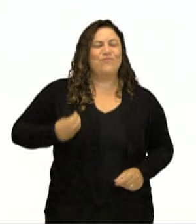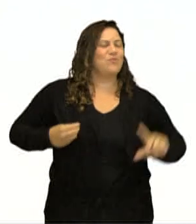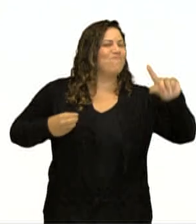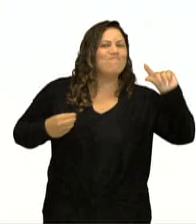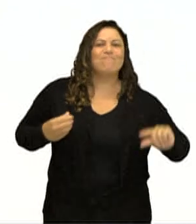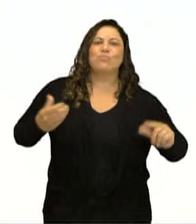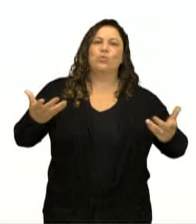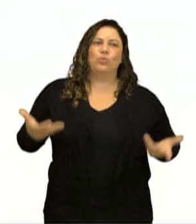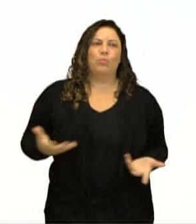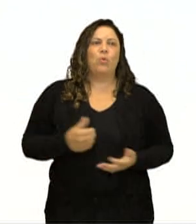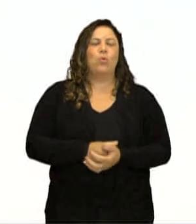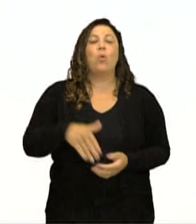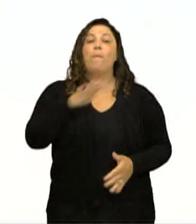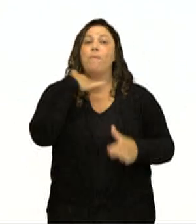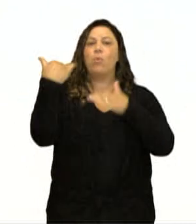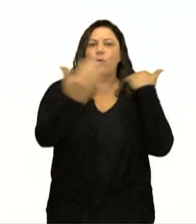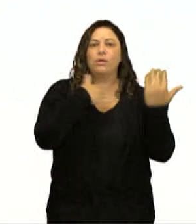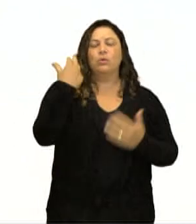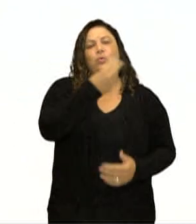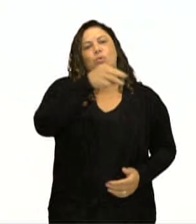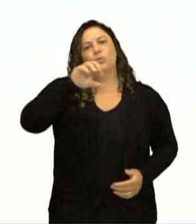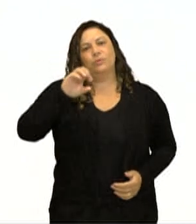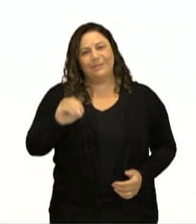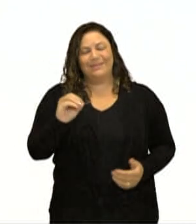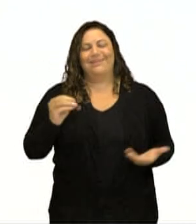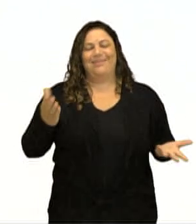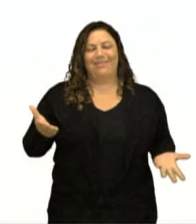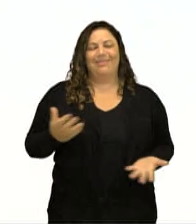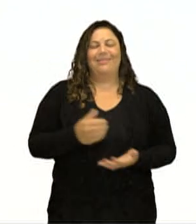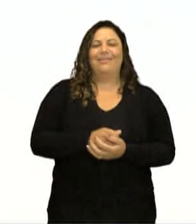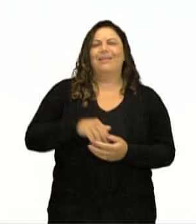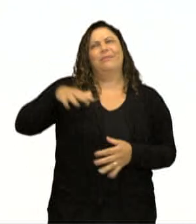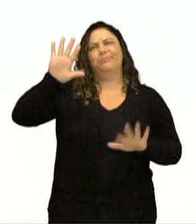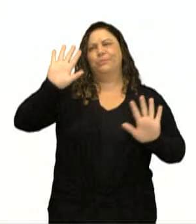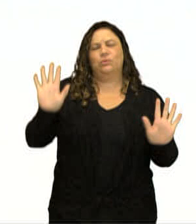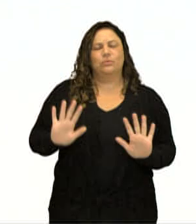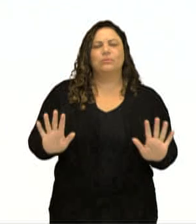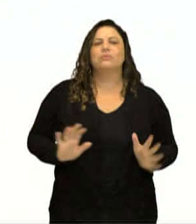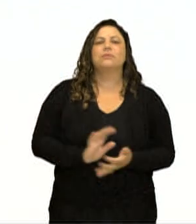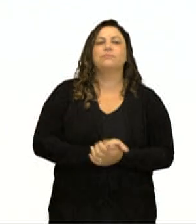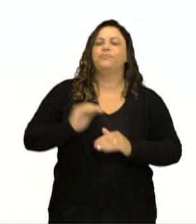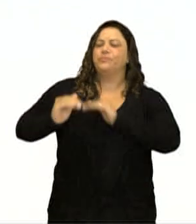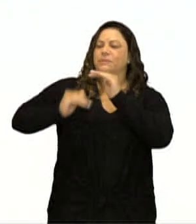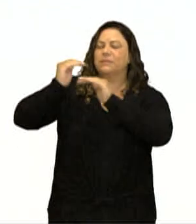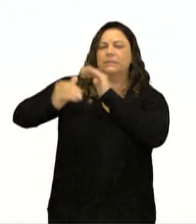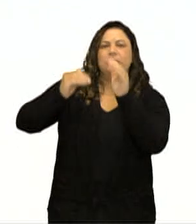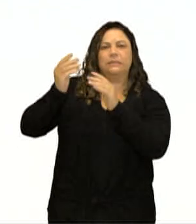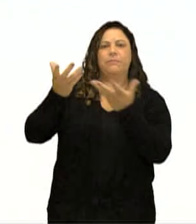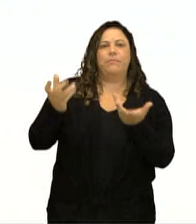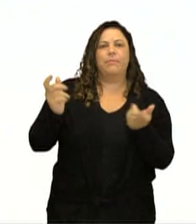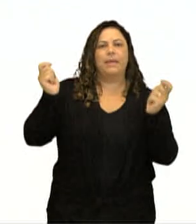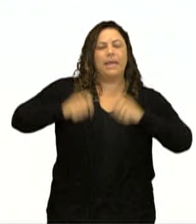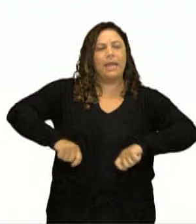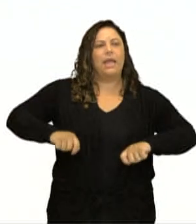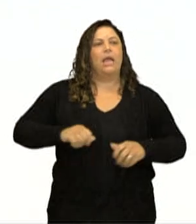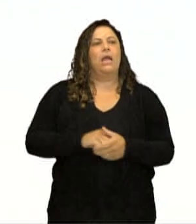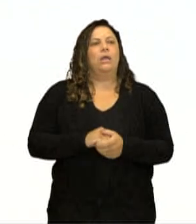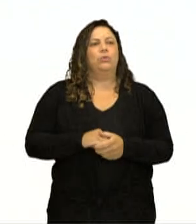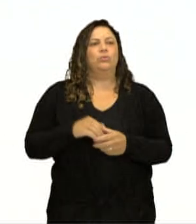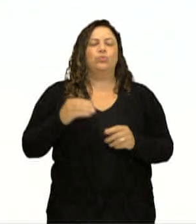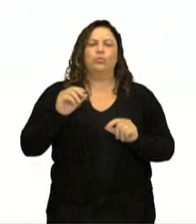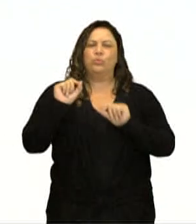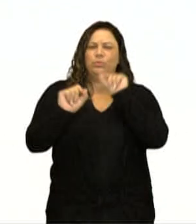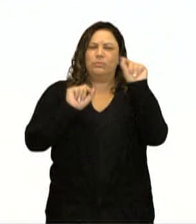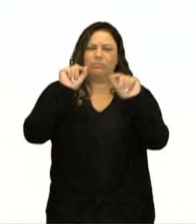XX, uma mistura de imunização, saneamento básico, tratamento de esgoto, antibióticos e outras